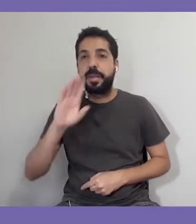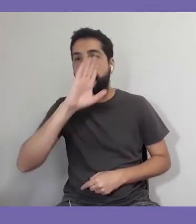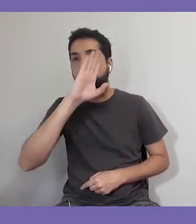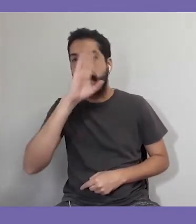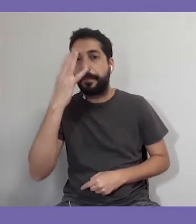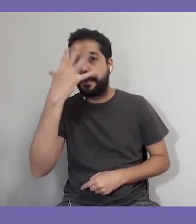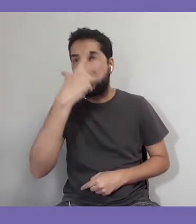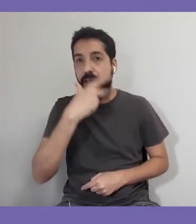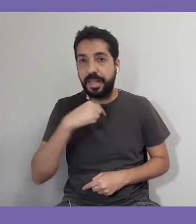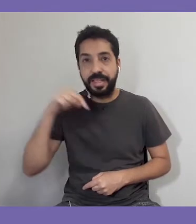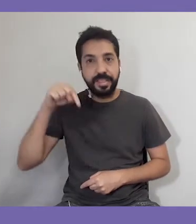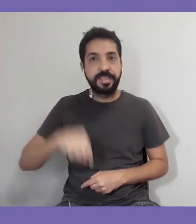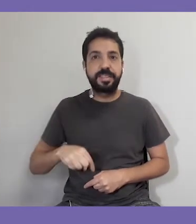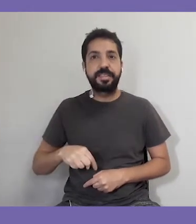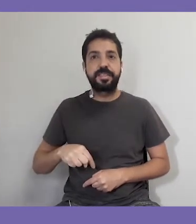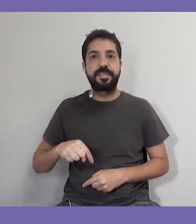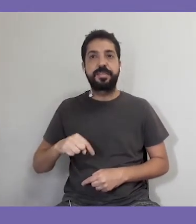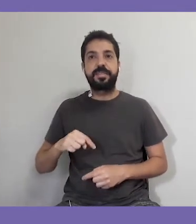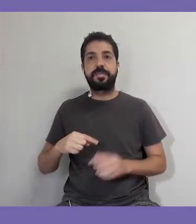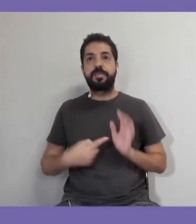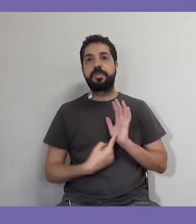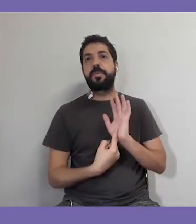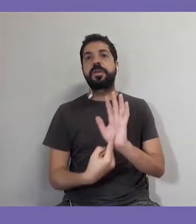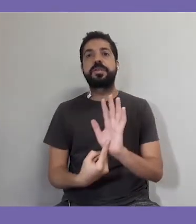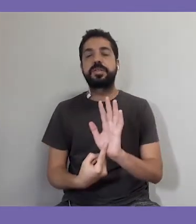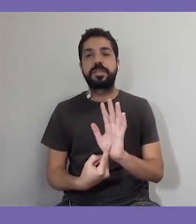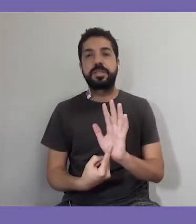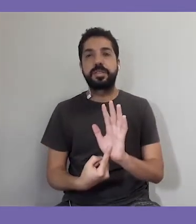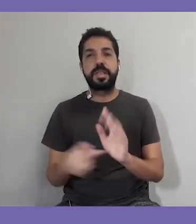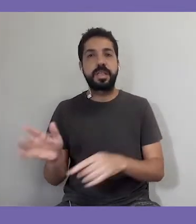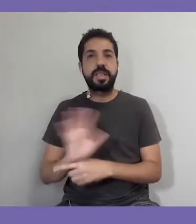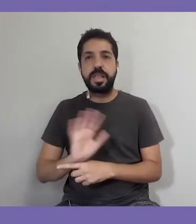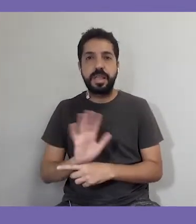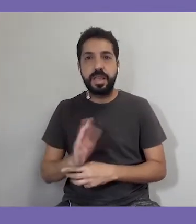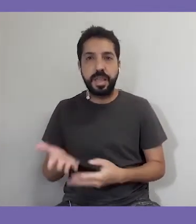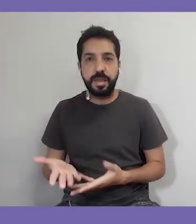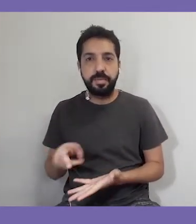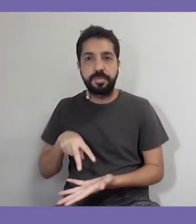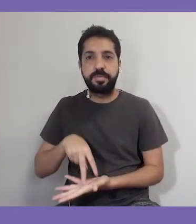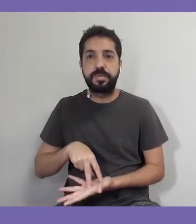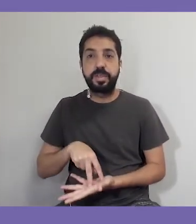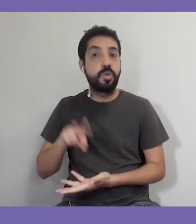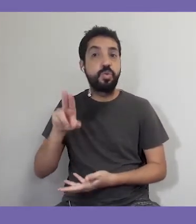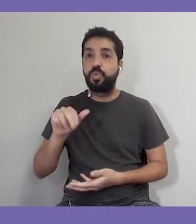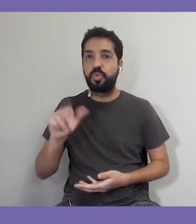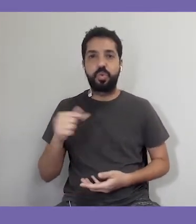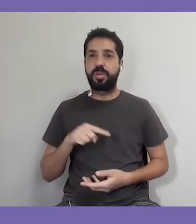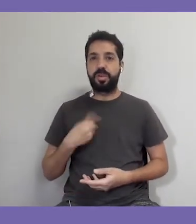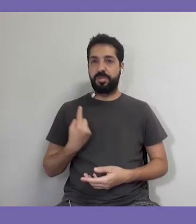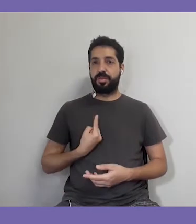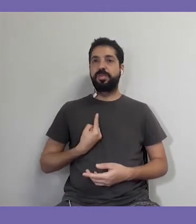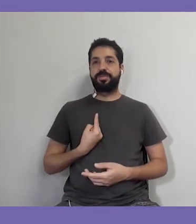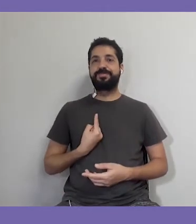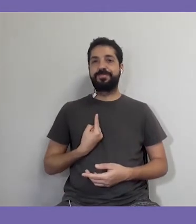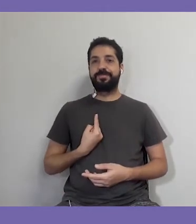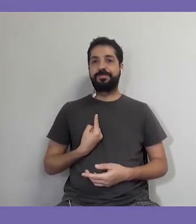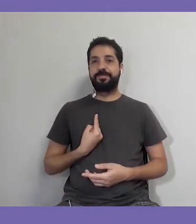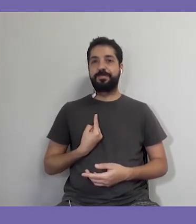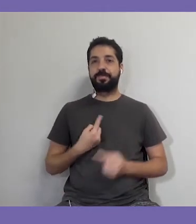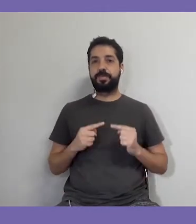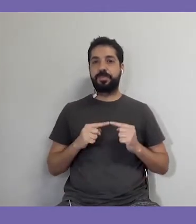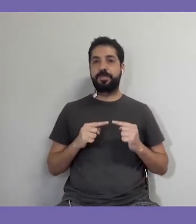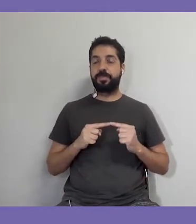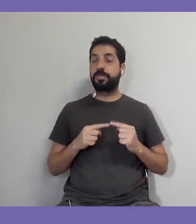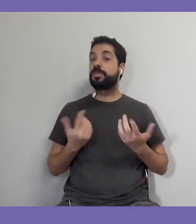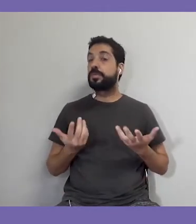beleza, qual o padrão das mulheres que vão estar representando o cinema e que nunca é a gente.